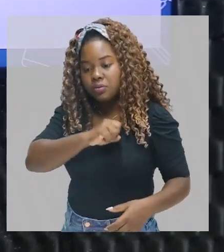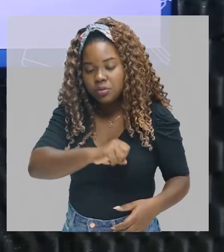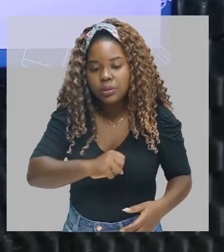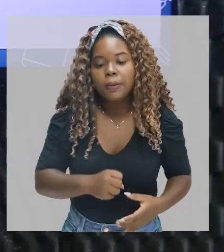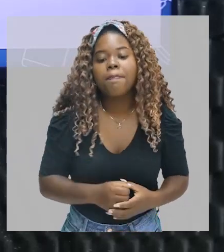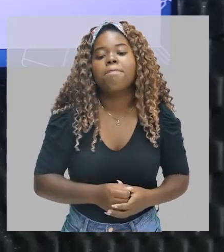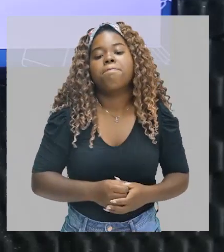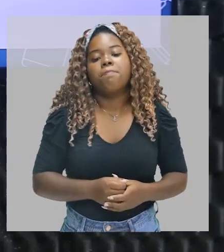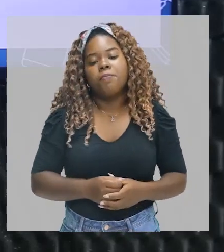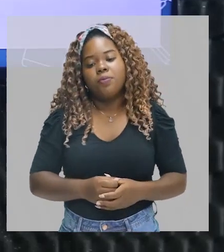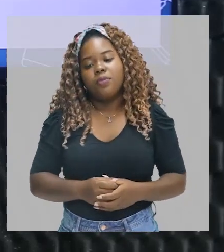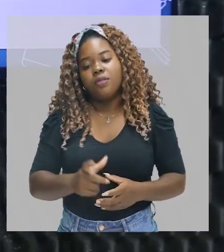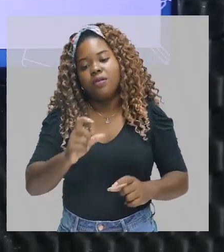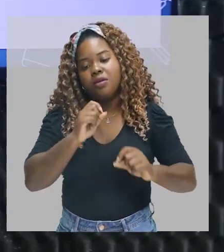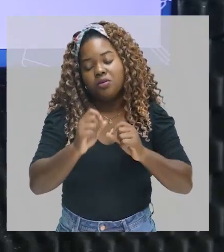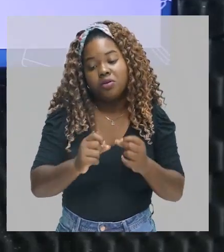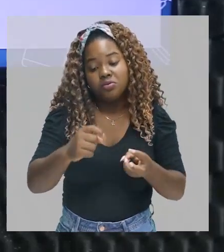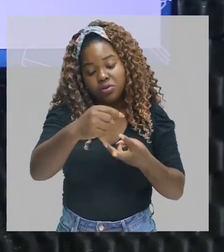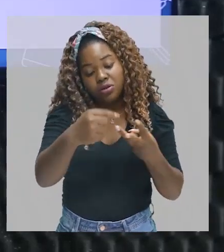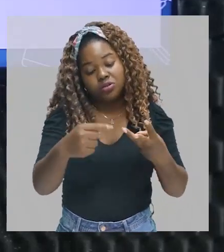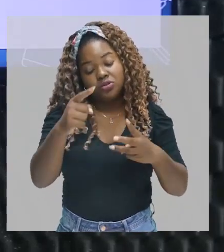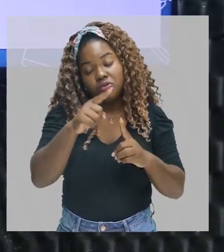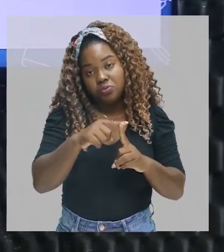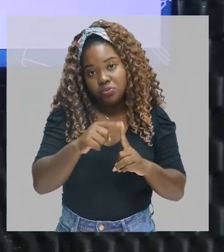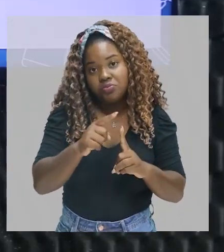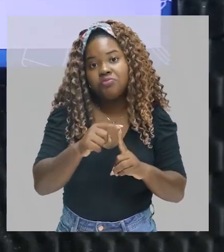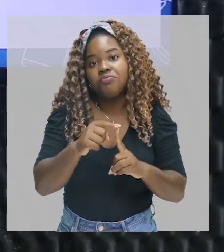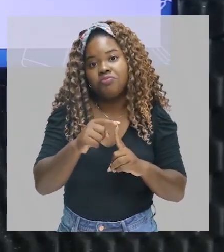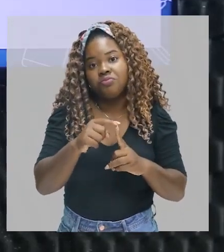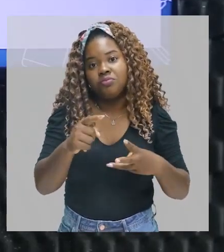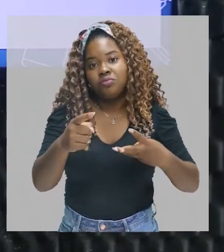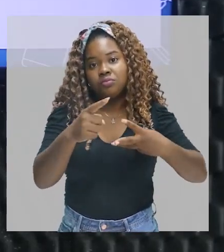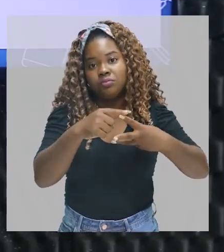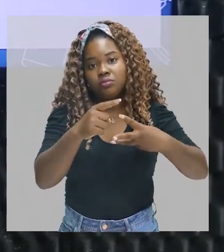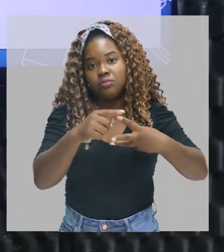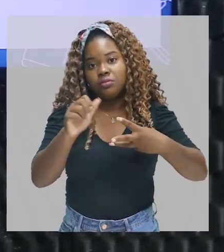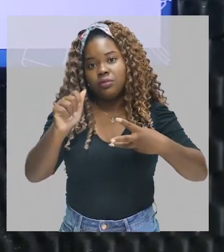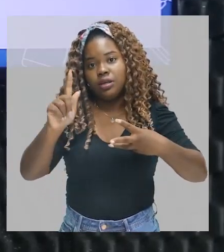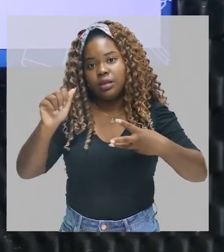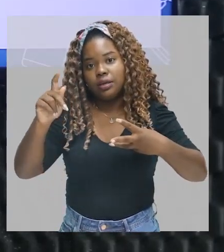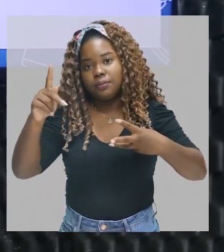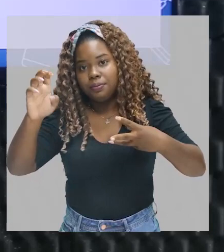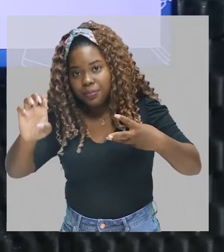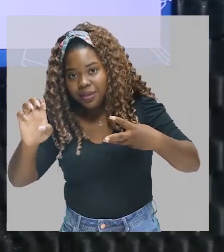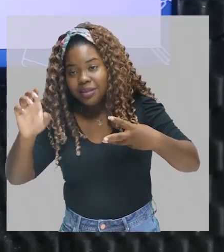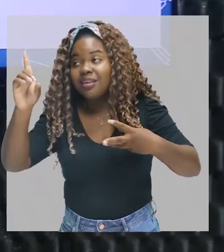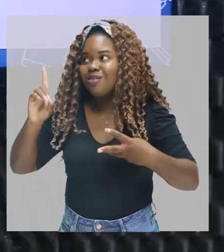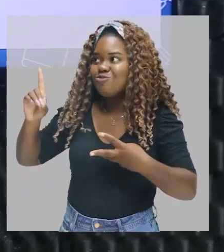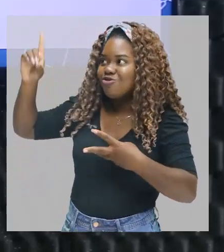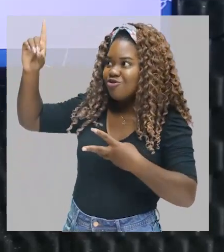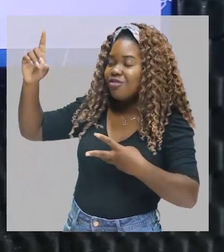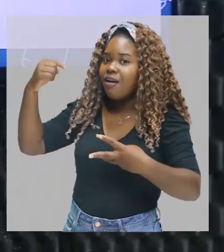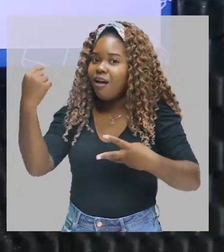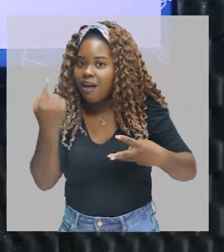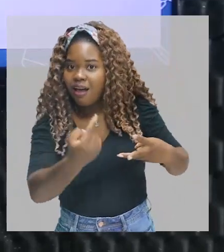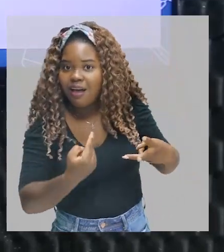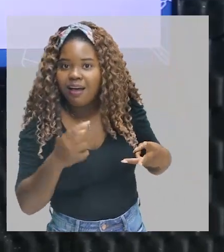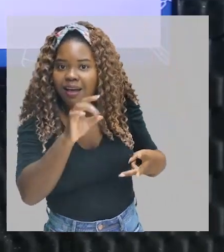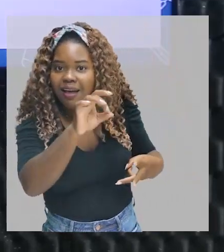um parêntese, a gente tem três tipos de amor. Nós temos o amor ágape, que é o amor de Deus por nós, que